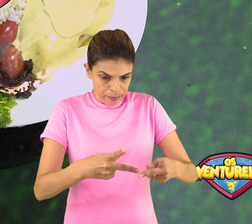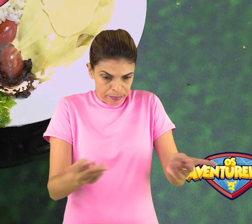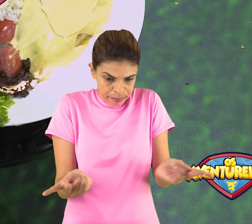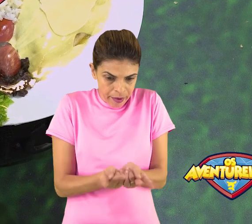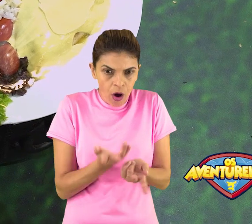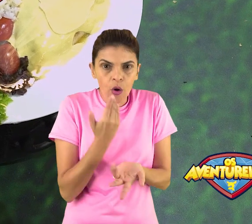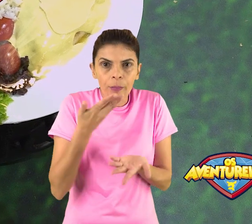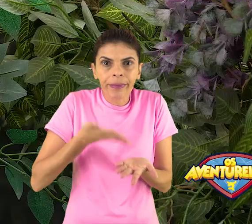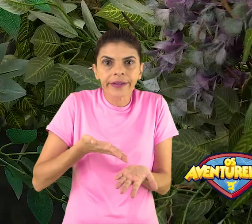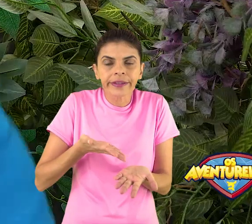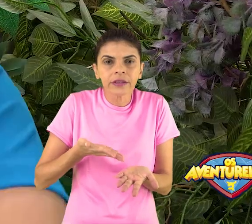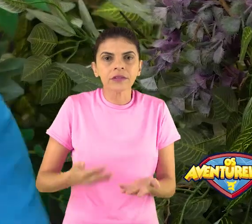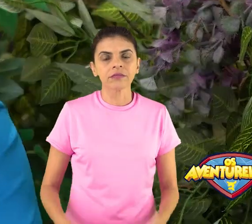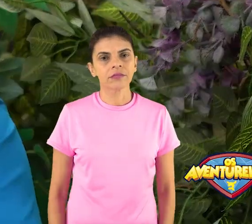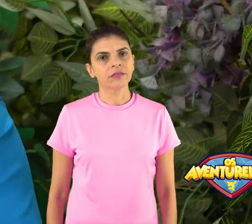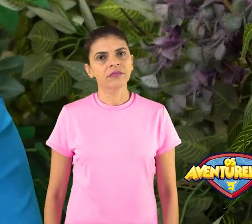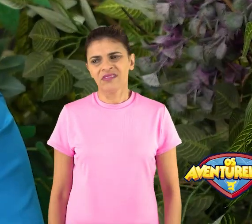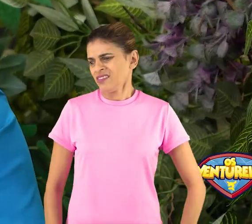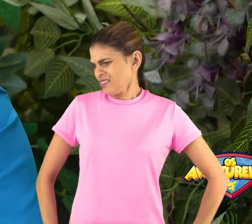de comida.